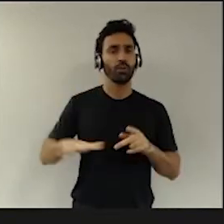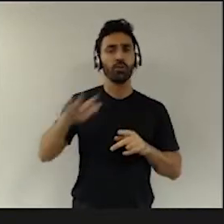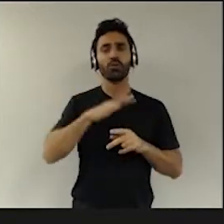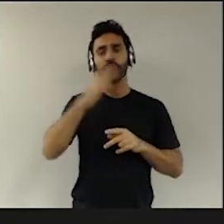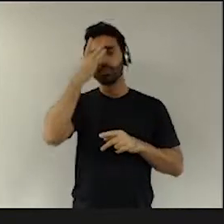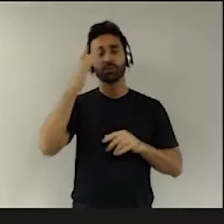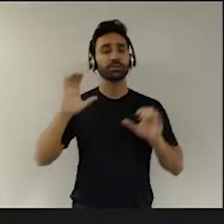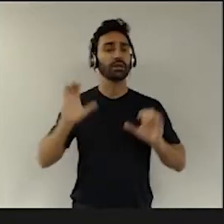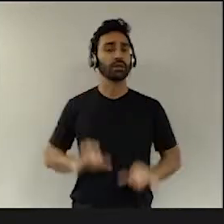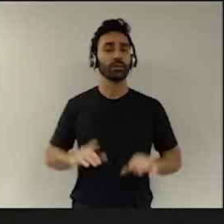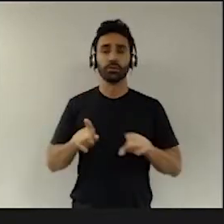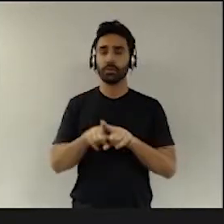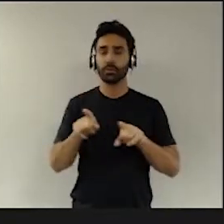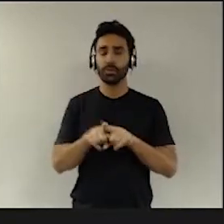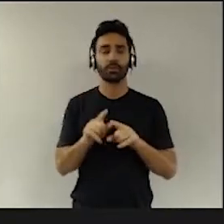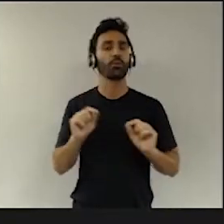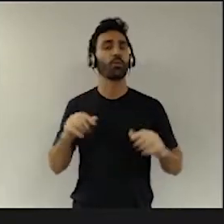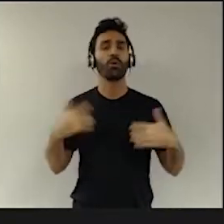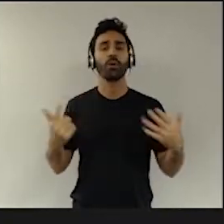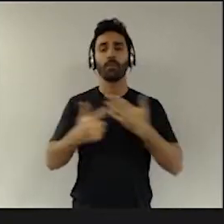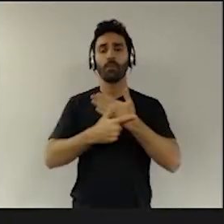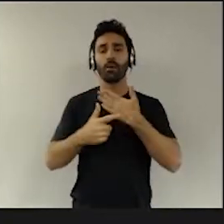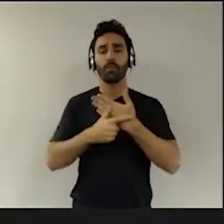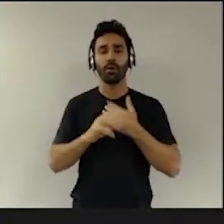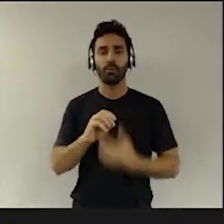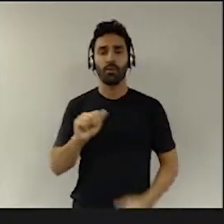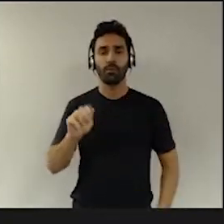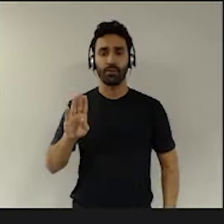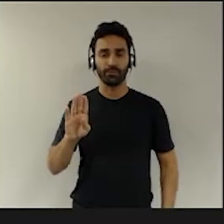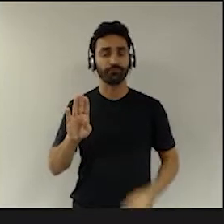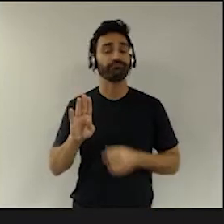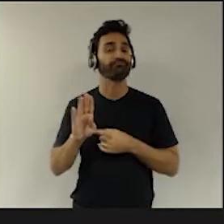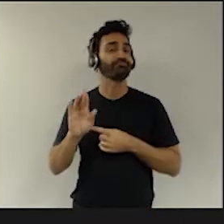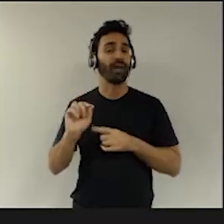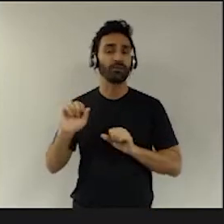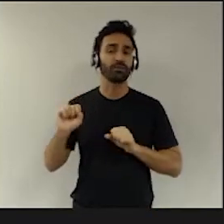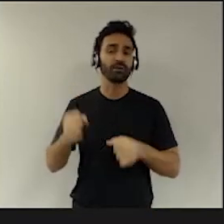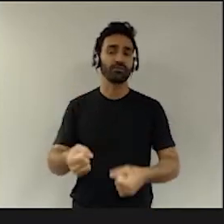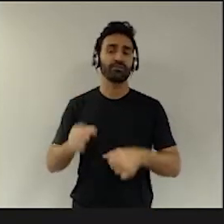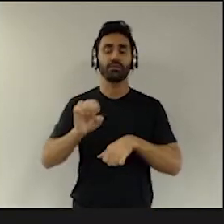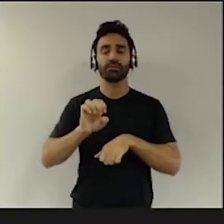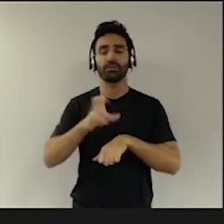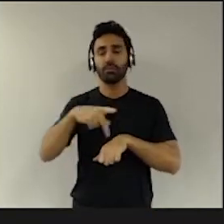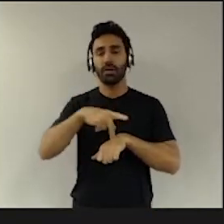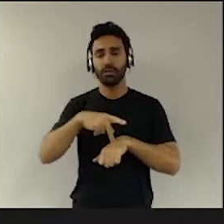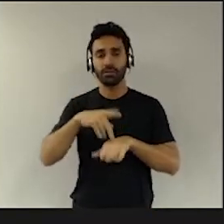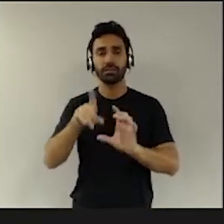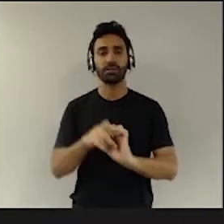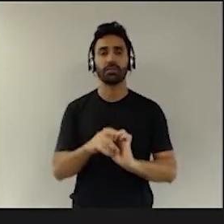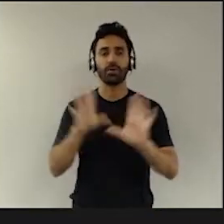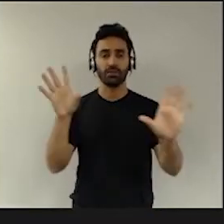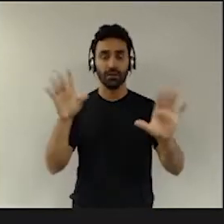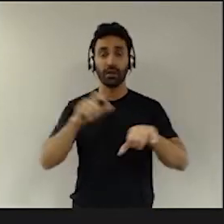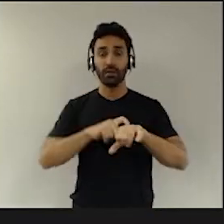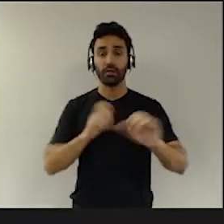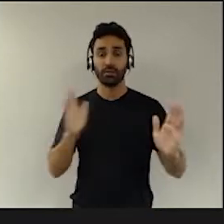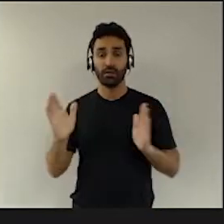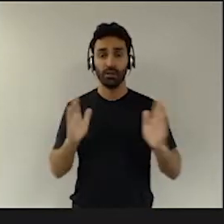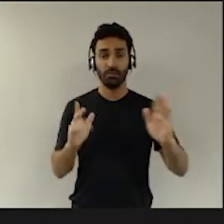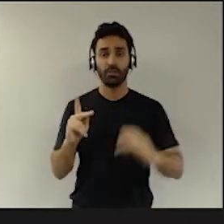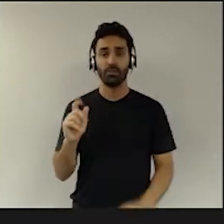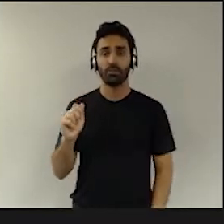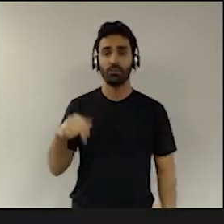os cidadãos. O papel da OAB na defesa do Estado democrático de direito em tempos de